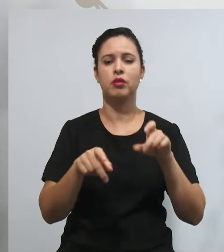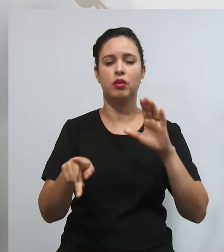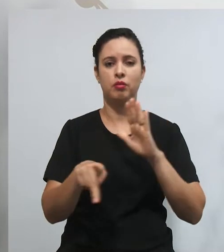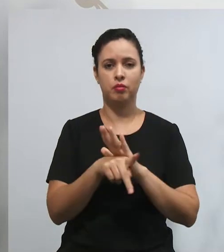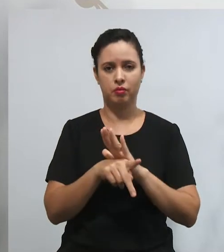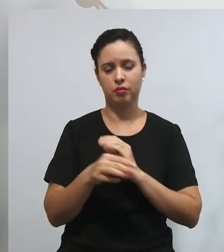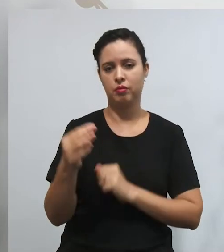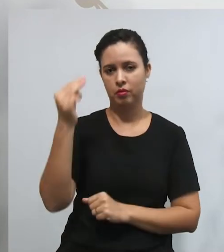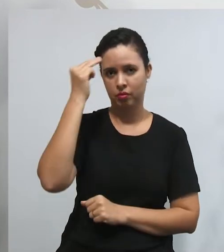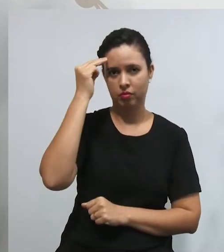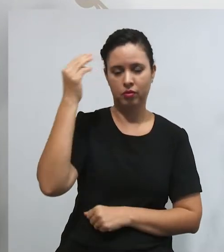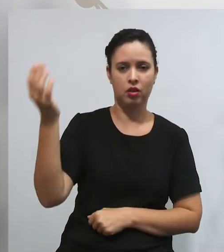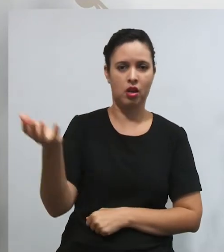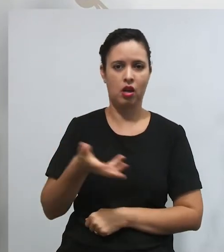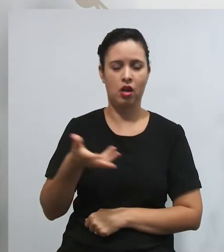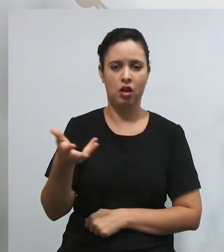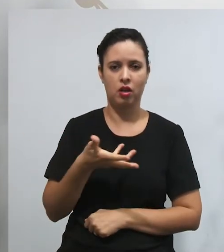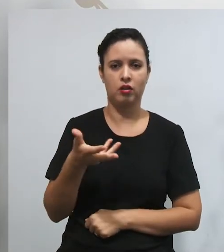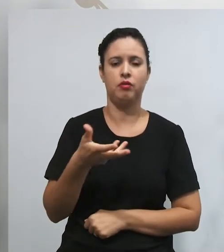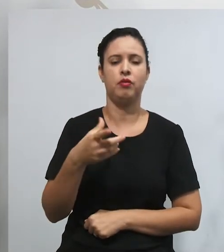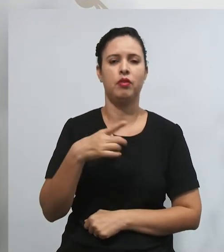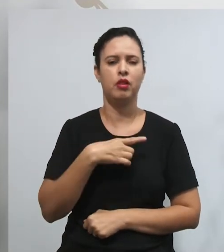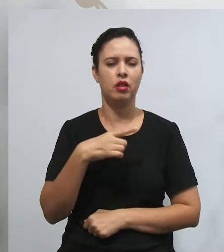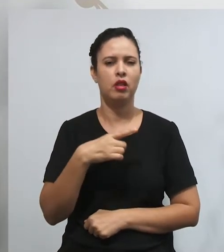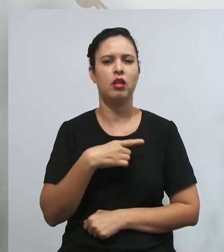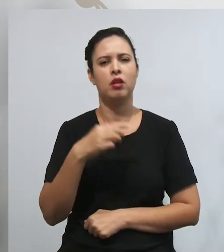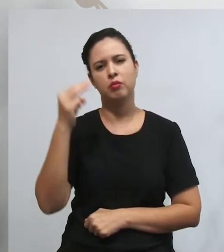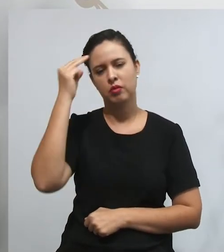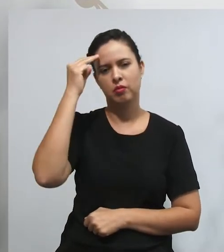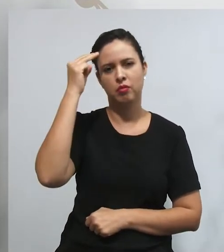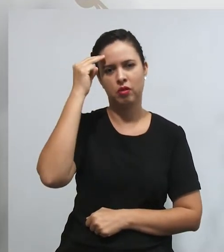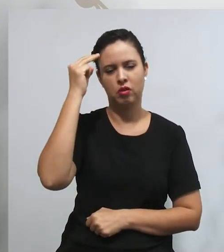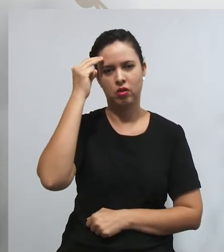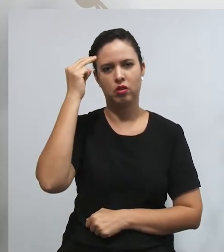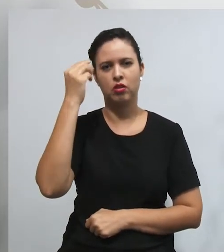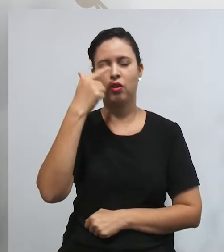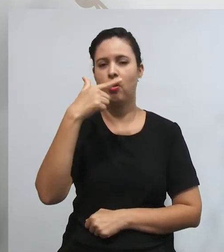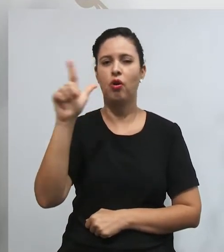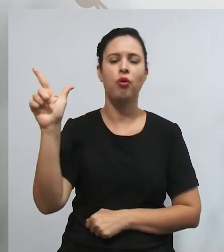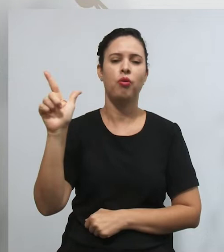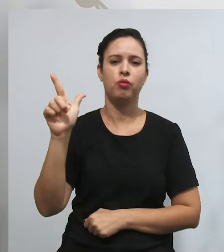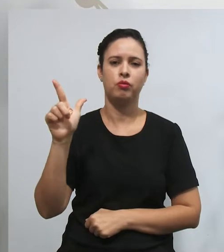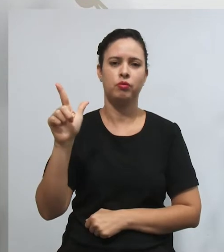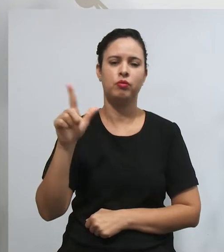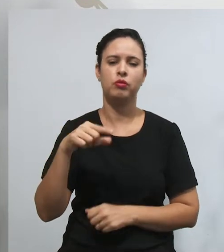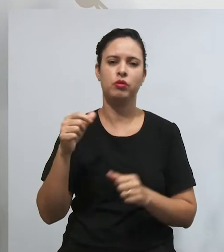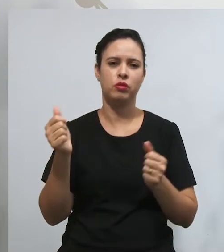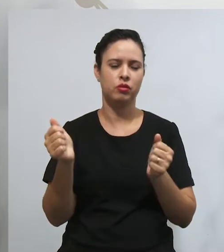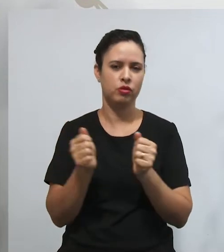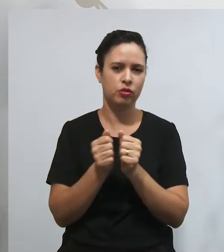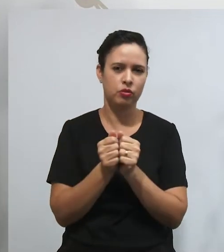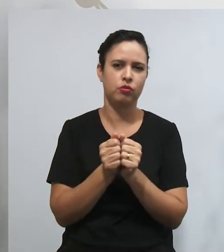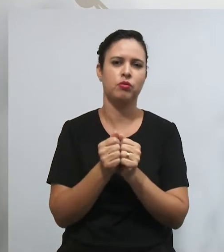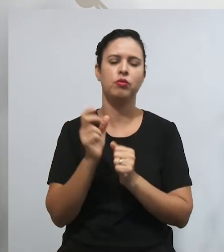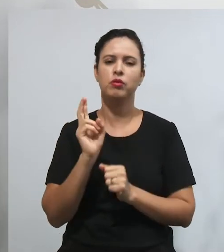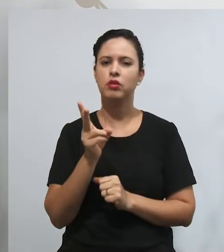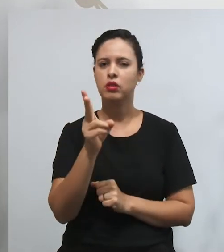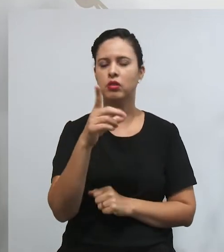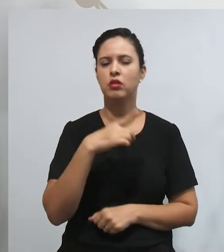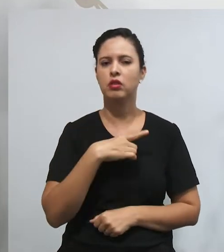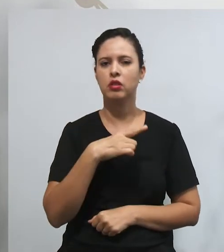memória rápida, né? A gente tem a memória flash, que é uma memória também, né, que auxilia. Então, ela é uma memória assim, que não tem